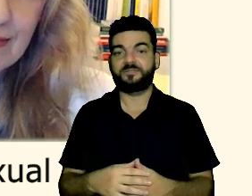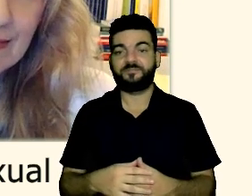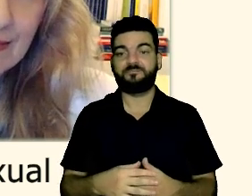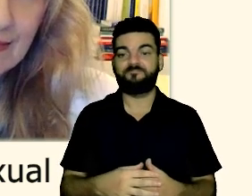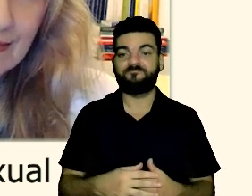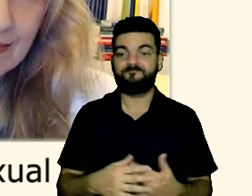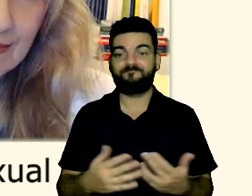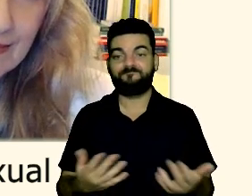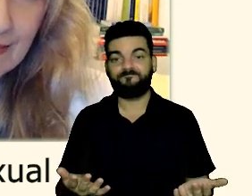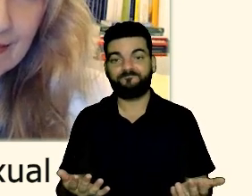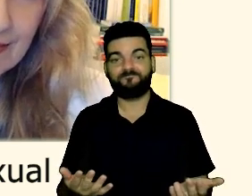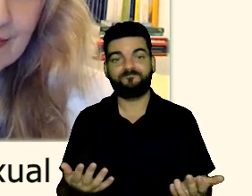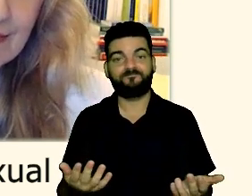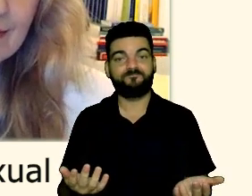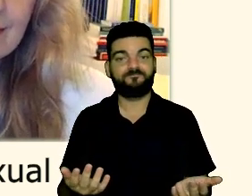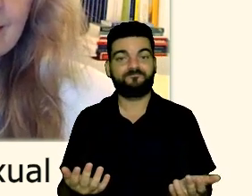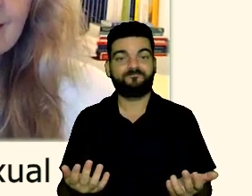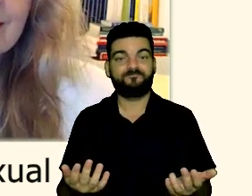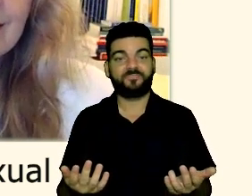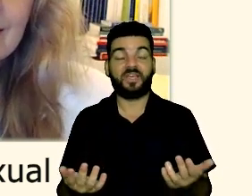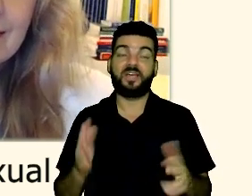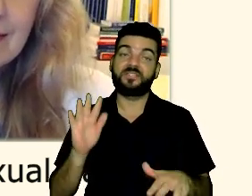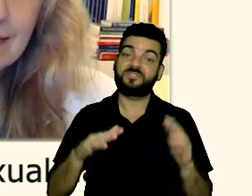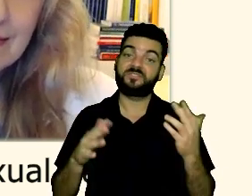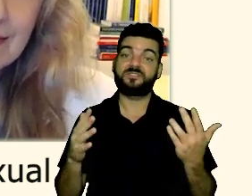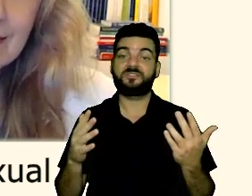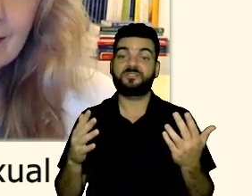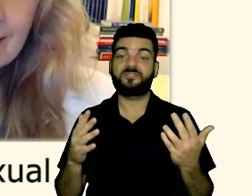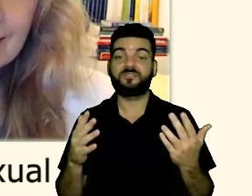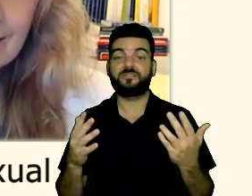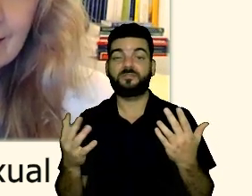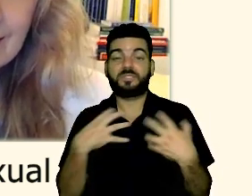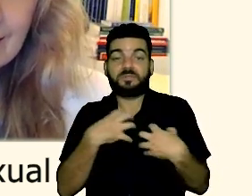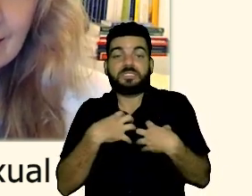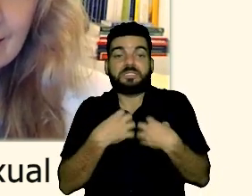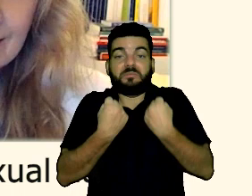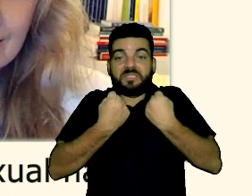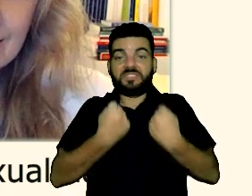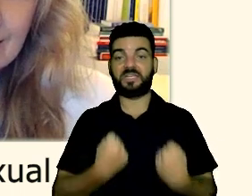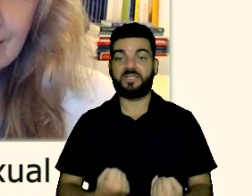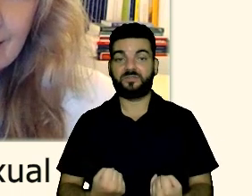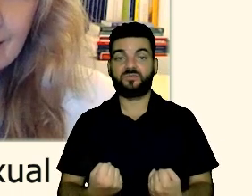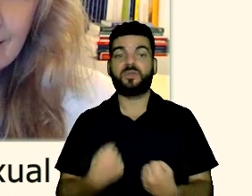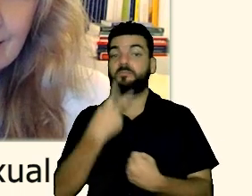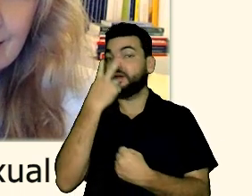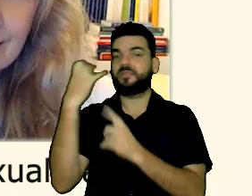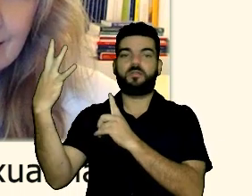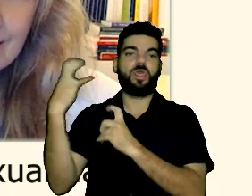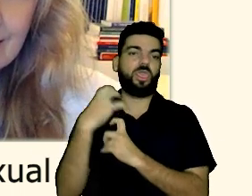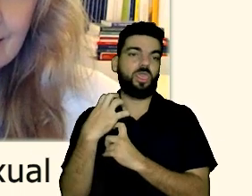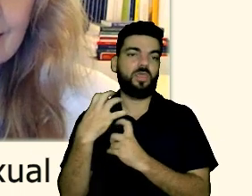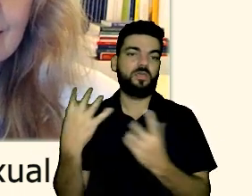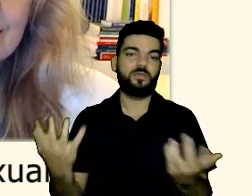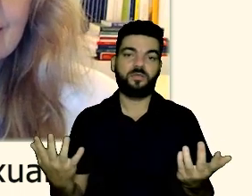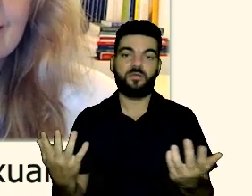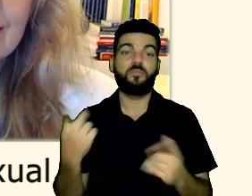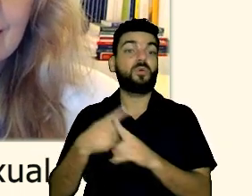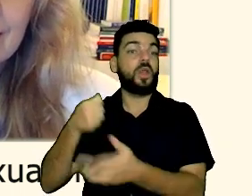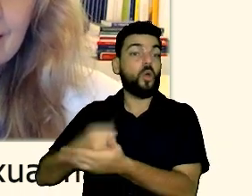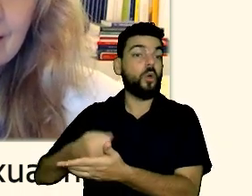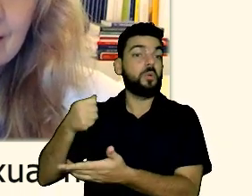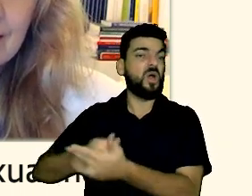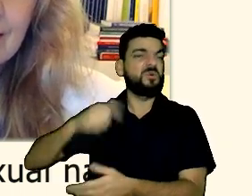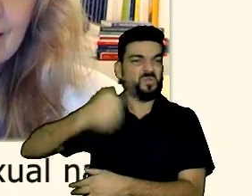vezes a forma como as metas chegam para os gestores e é transmitida aos demais servidores, aos